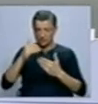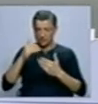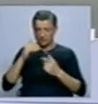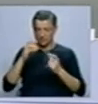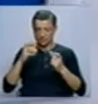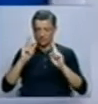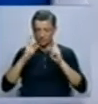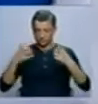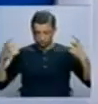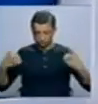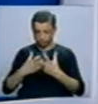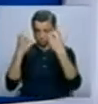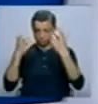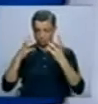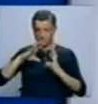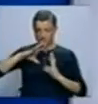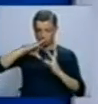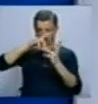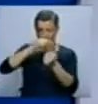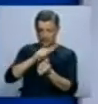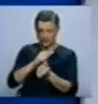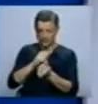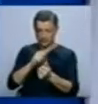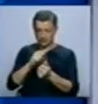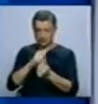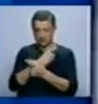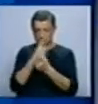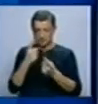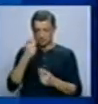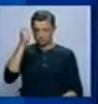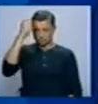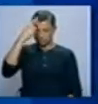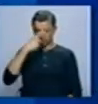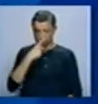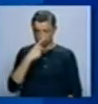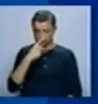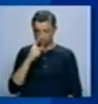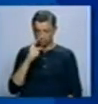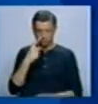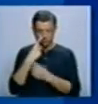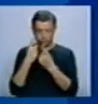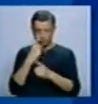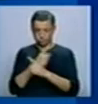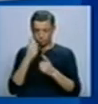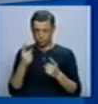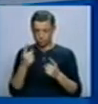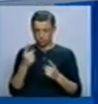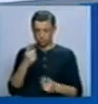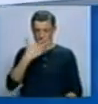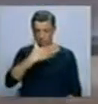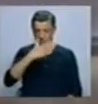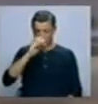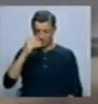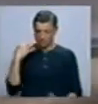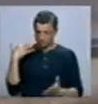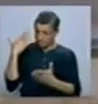colisão entre exoplanetas. É verdade, tudo nesta história é belo, deixa-me dizer-te assim, tudo nesta história é belo, porque olha, começa há uma década,